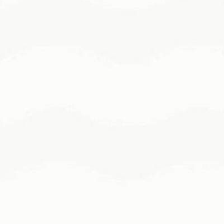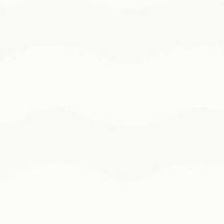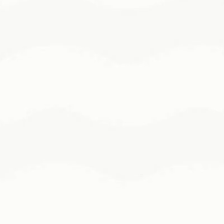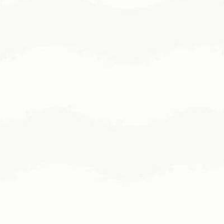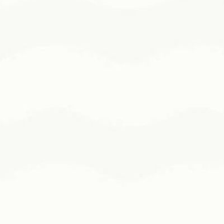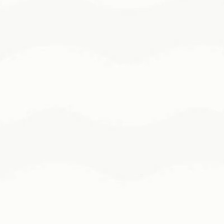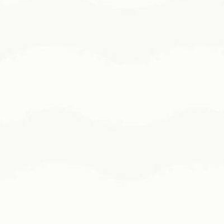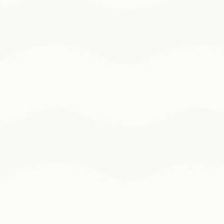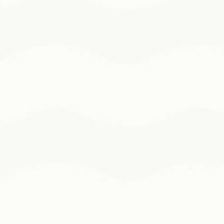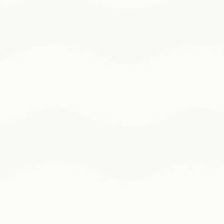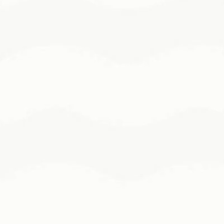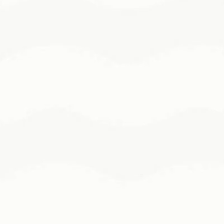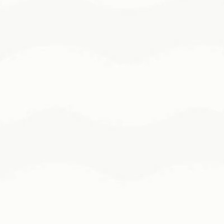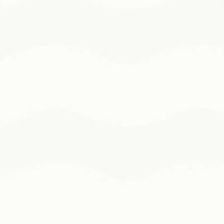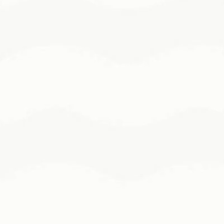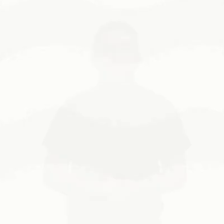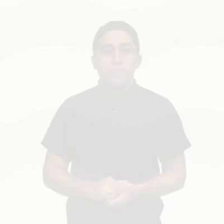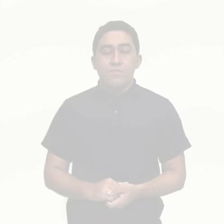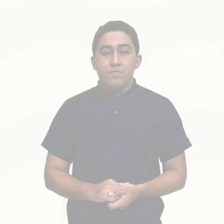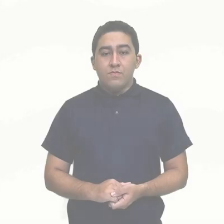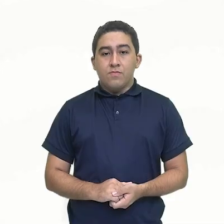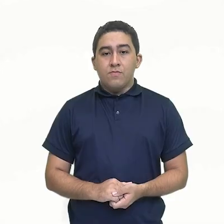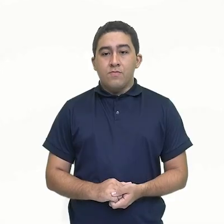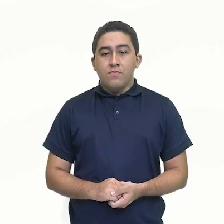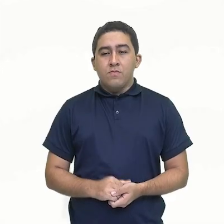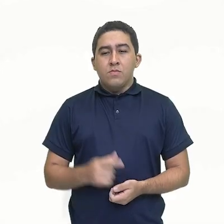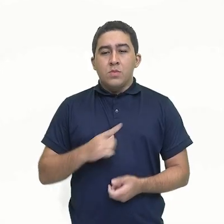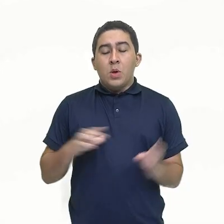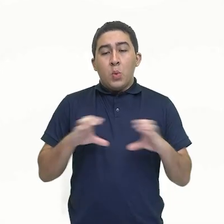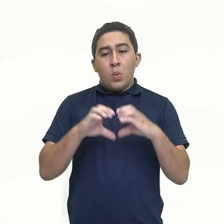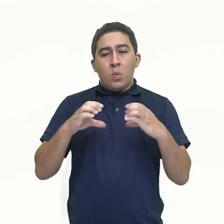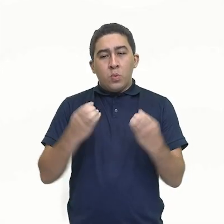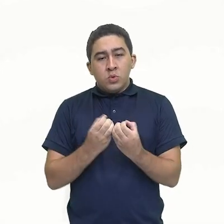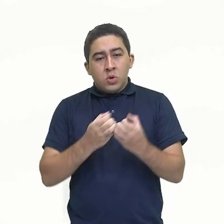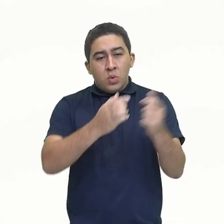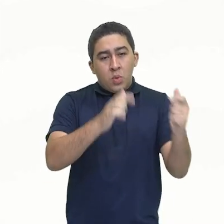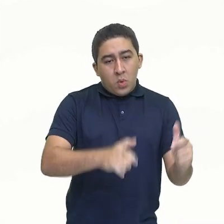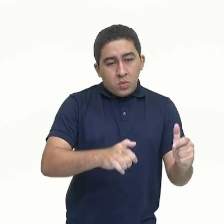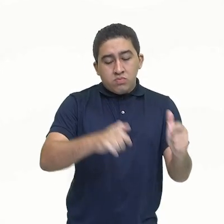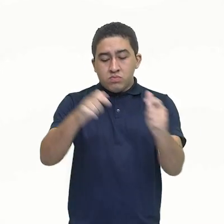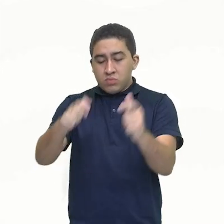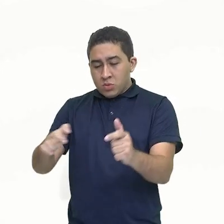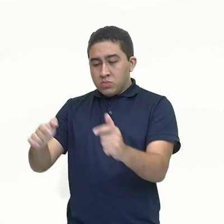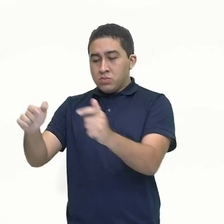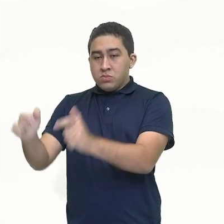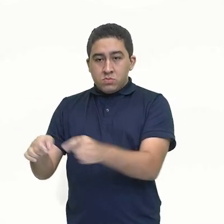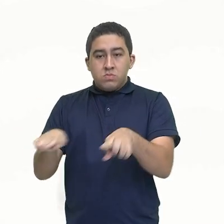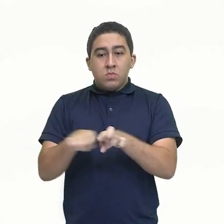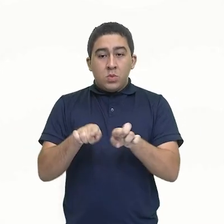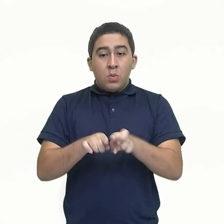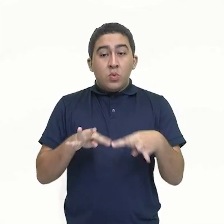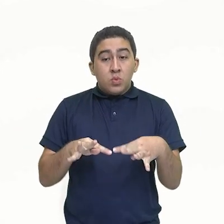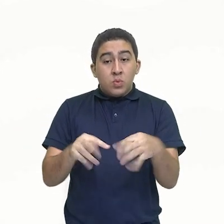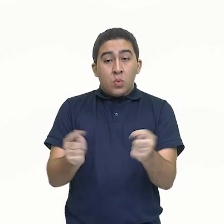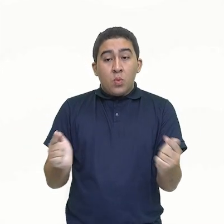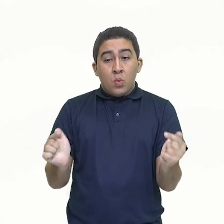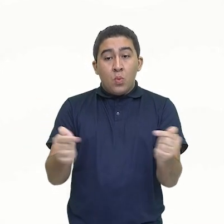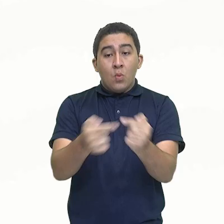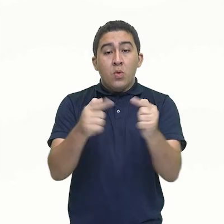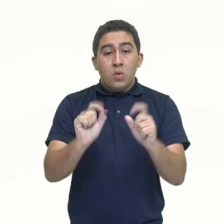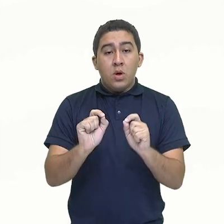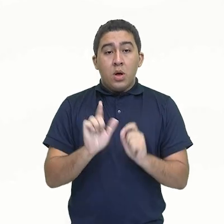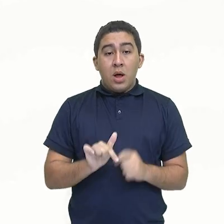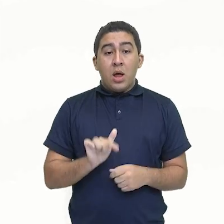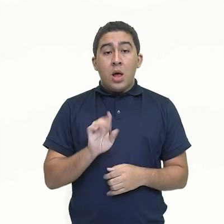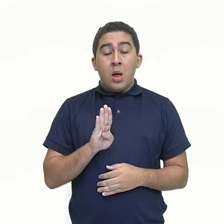Tem também. Tem comunidades específicas na atmosfera? Também. Todos esses estão compondo uma biota.